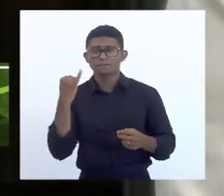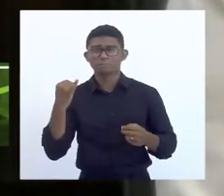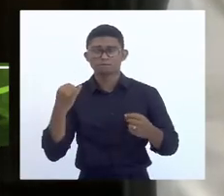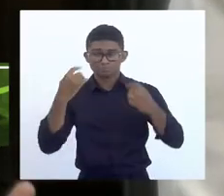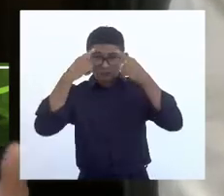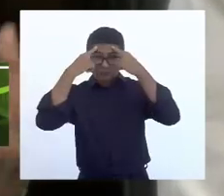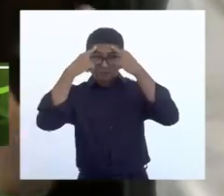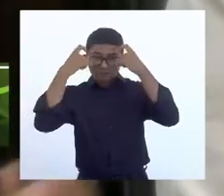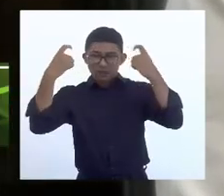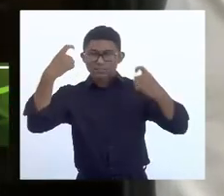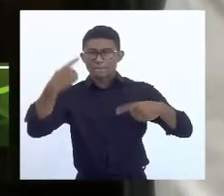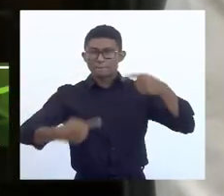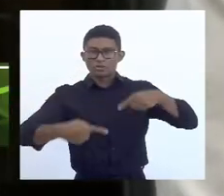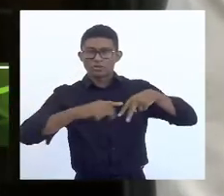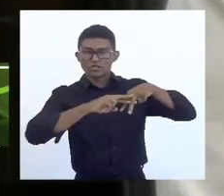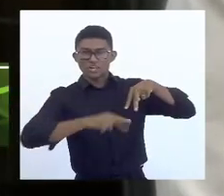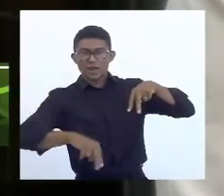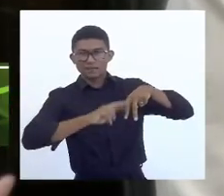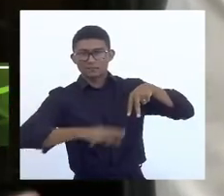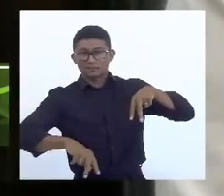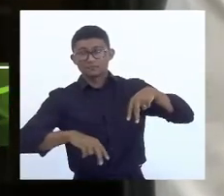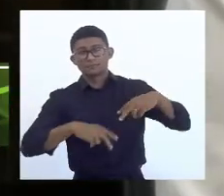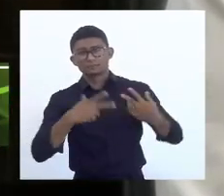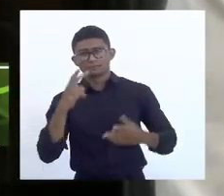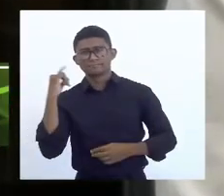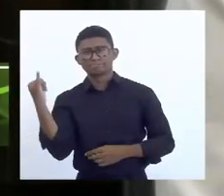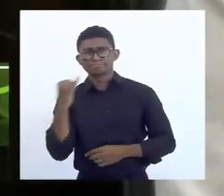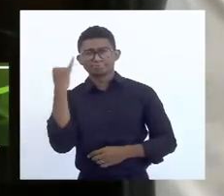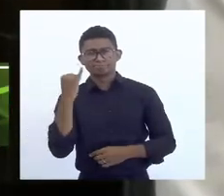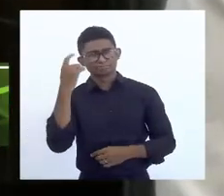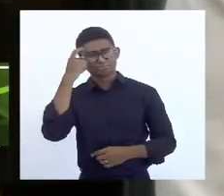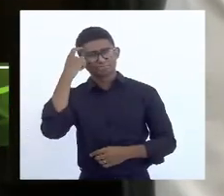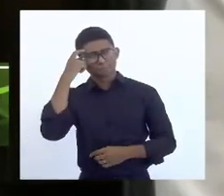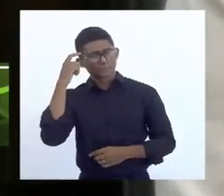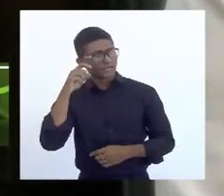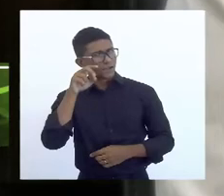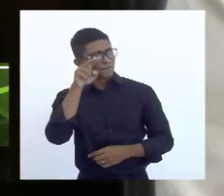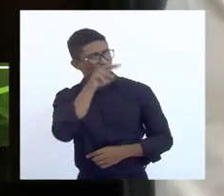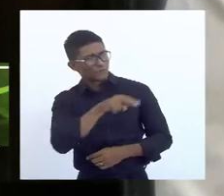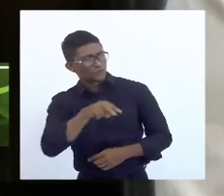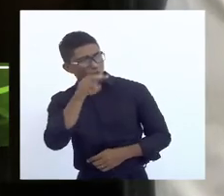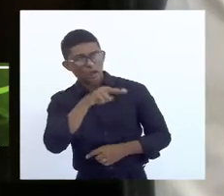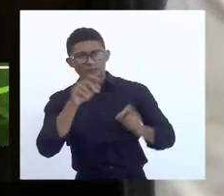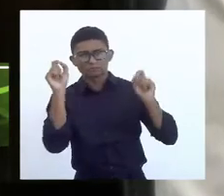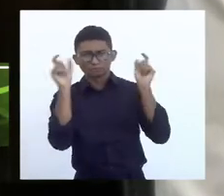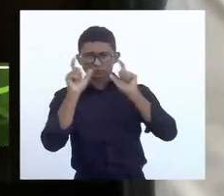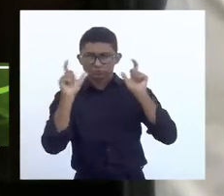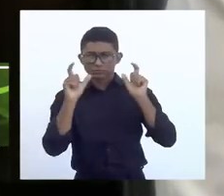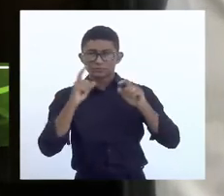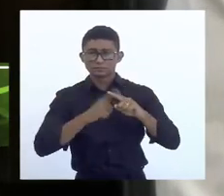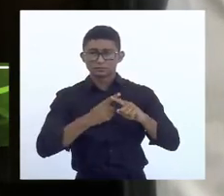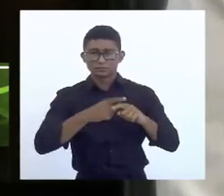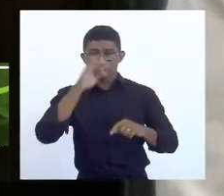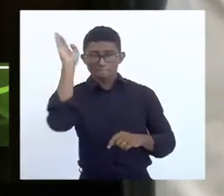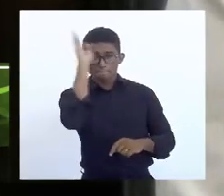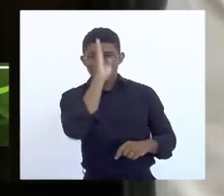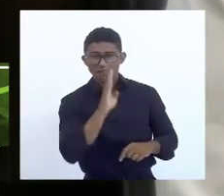visibilizá-la, Beni, com as múltiplas dimensões que a estruturam, porque isso faz parte de um Brasil profundamente desigual.